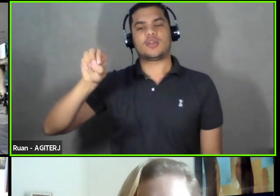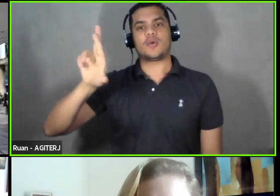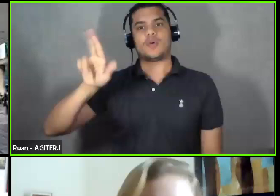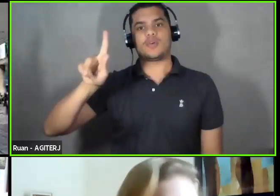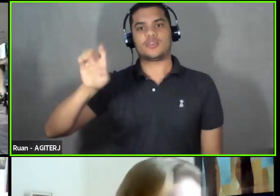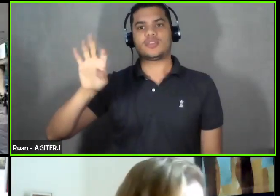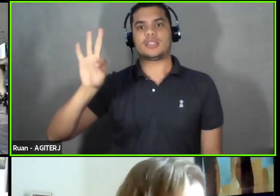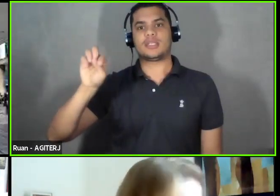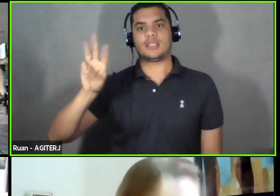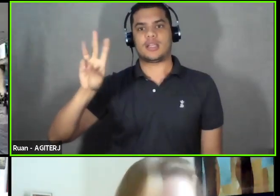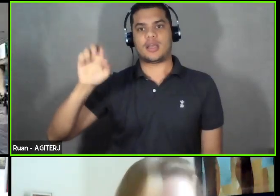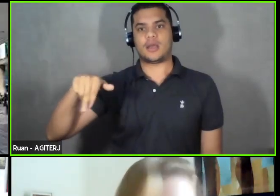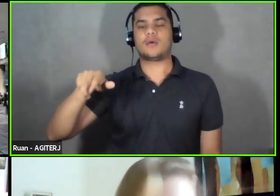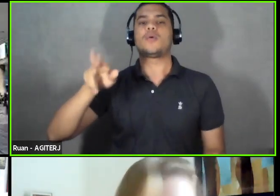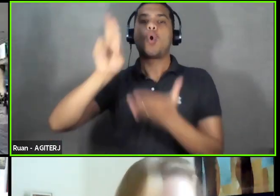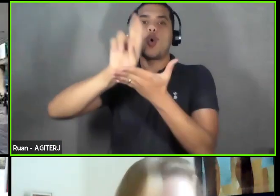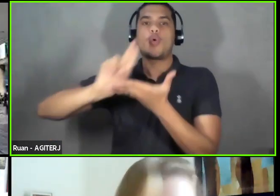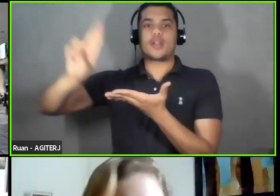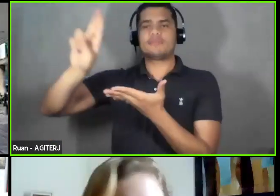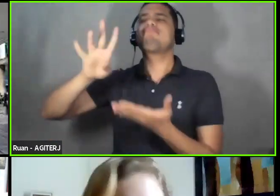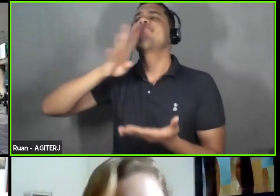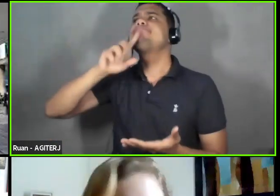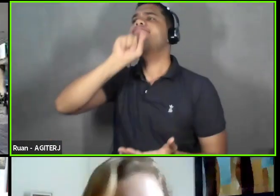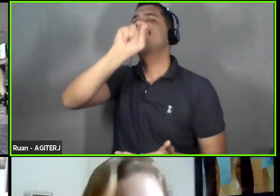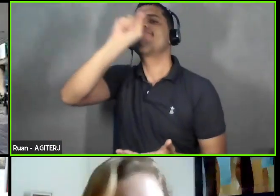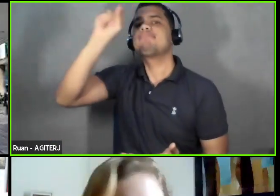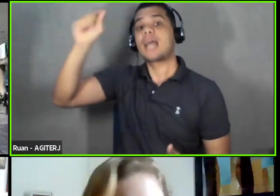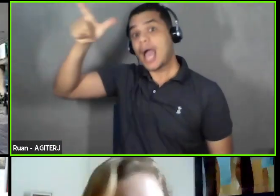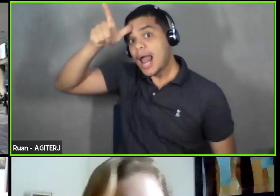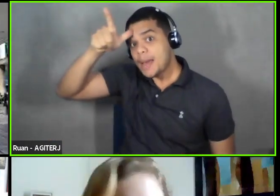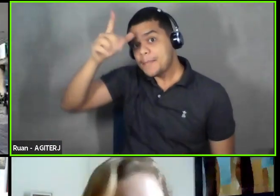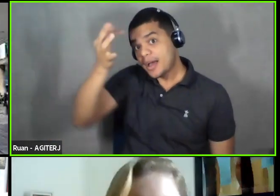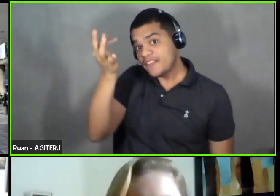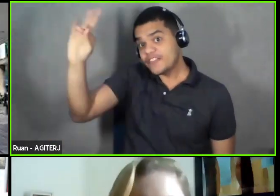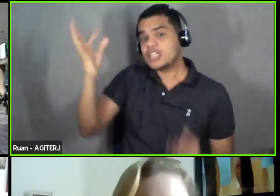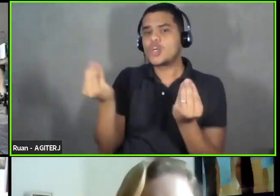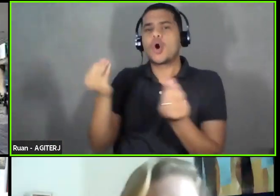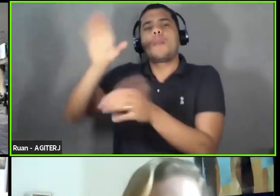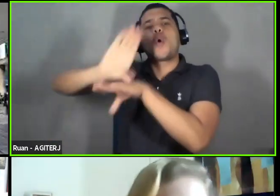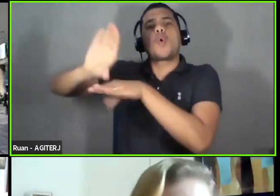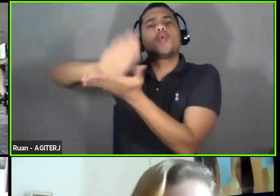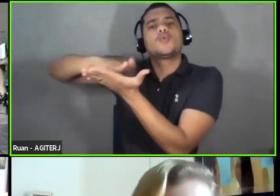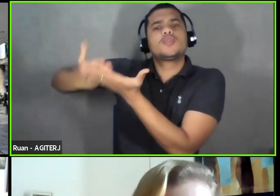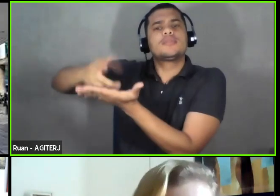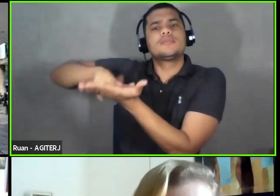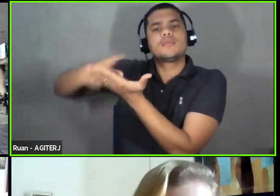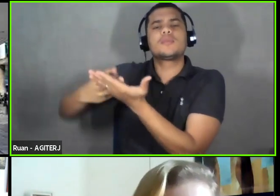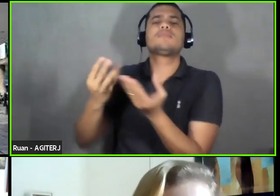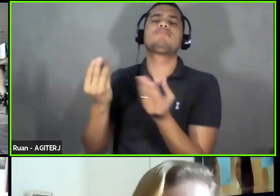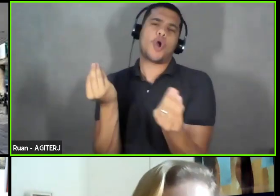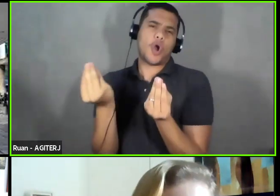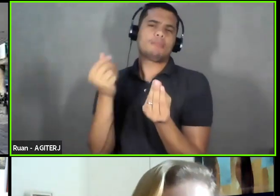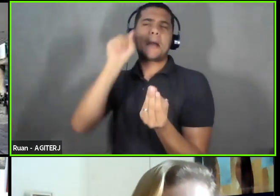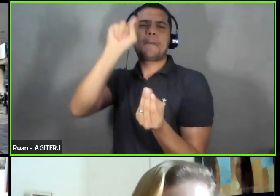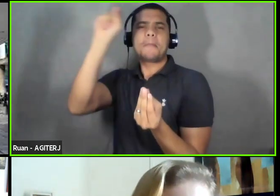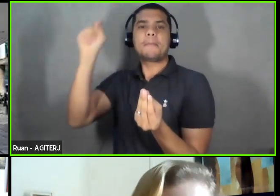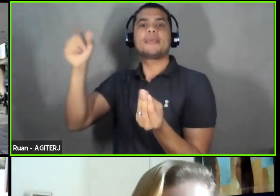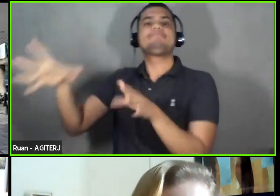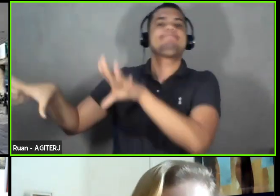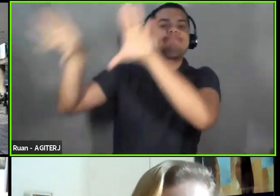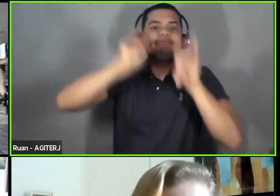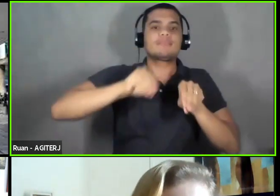e interpretação na Alemanha e na França, né, como o da ESIT, para poder montar o currículo desse novo